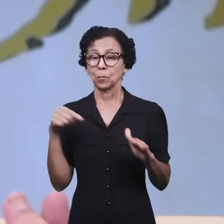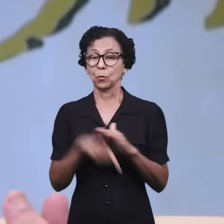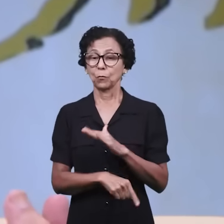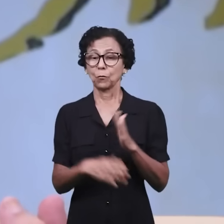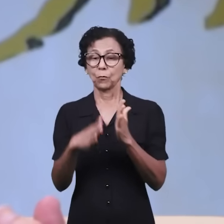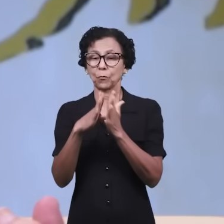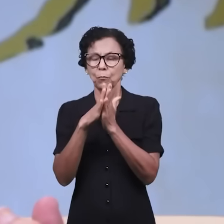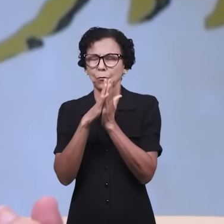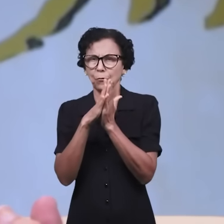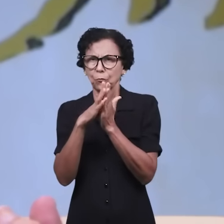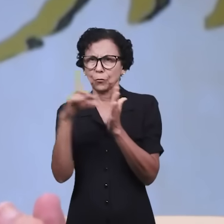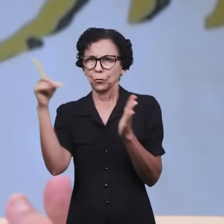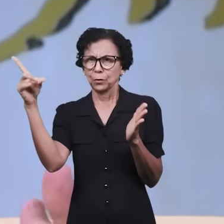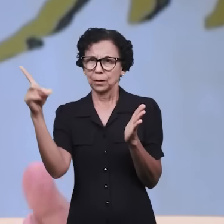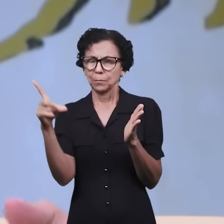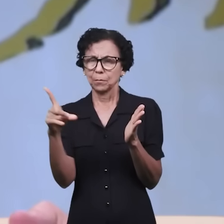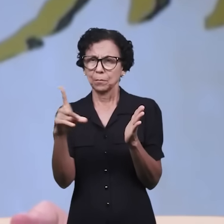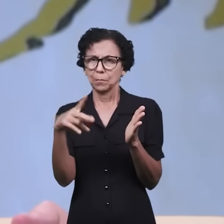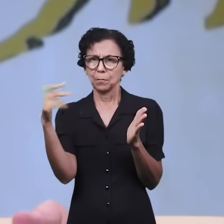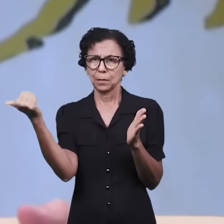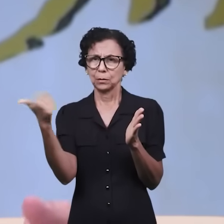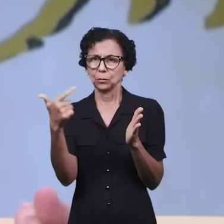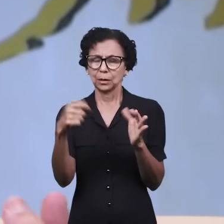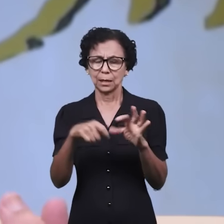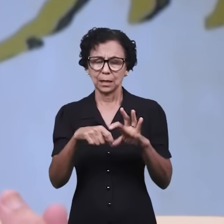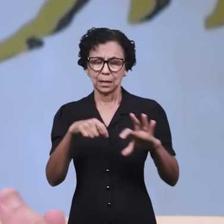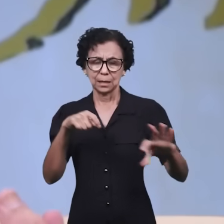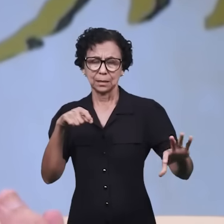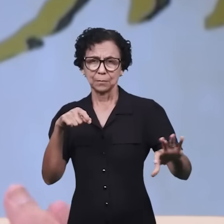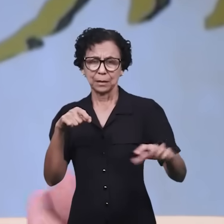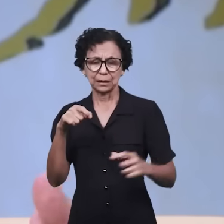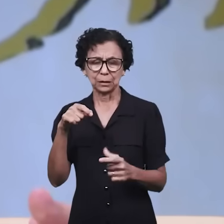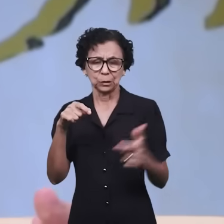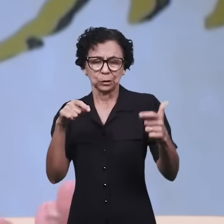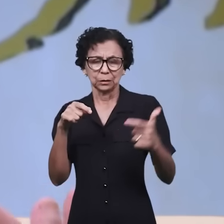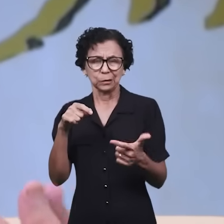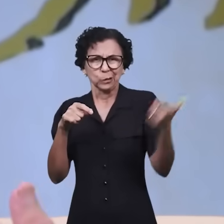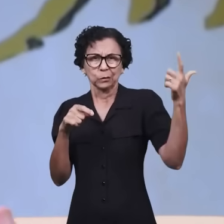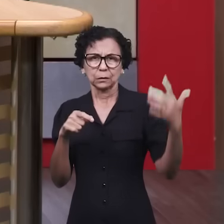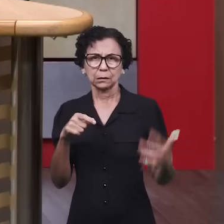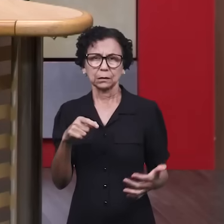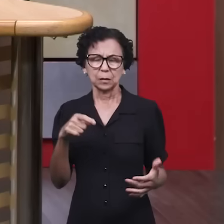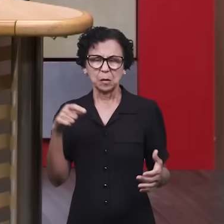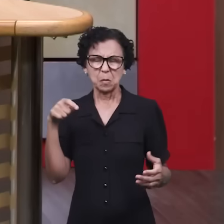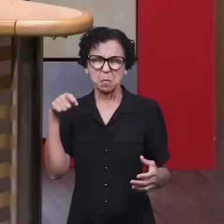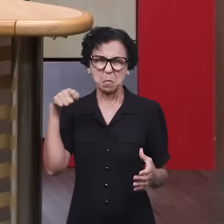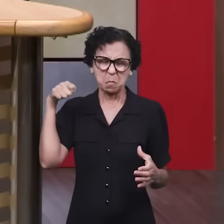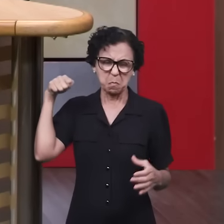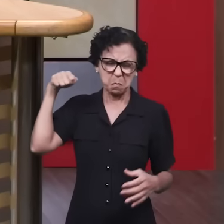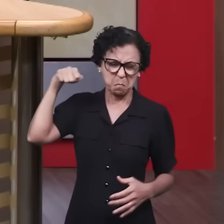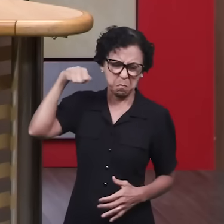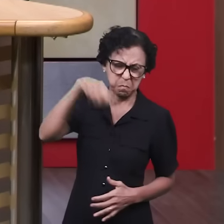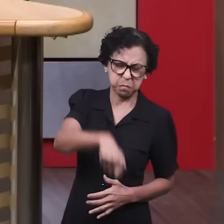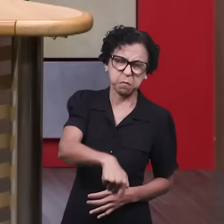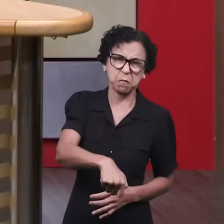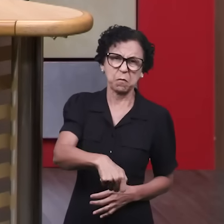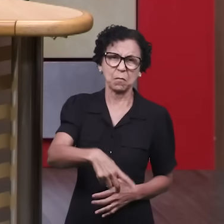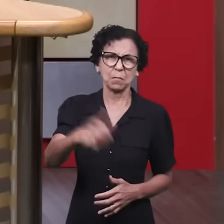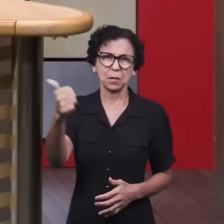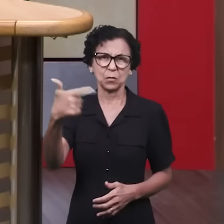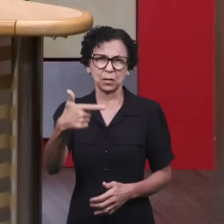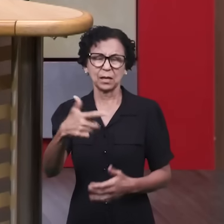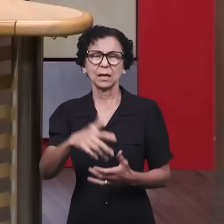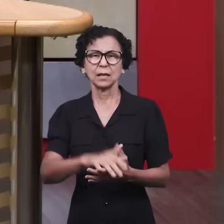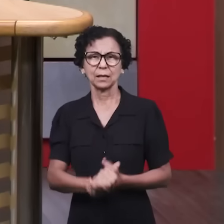dois gumes e penetra até a alma, espírito, juntas e medulas. Ela separa. Exatamente, ela separa tudo.